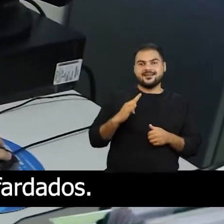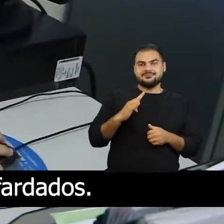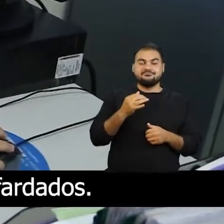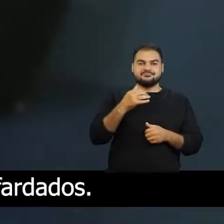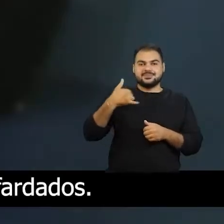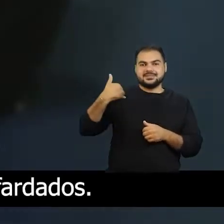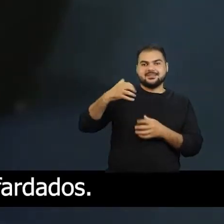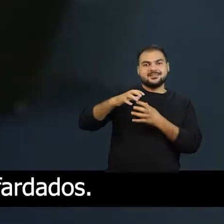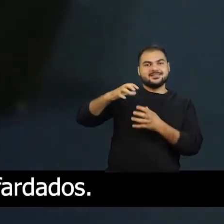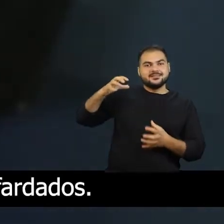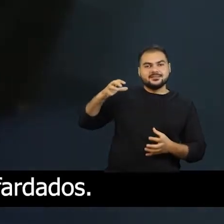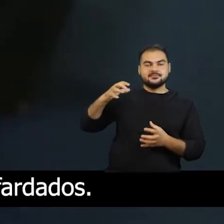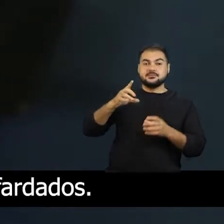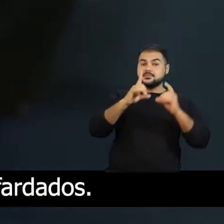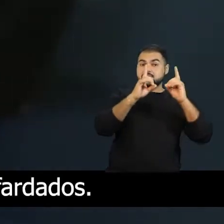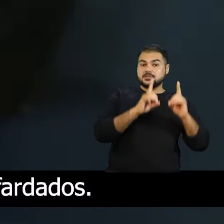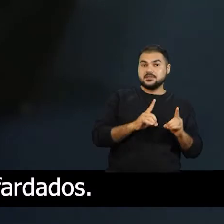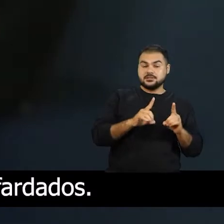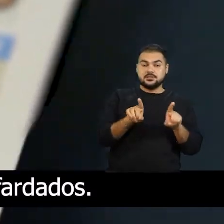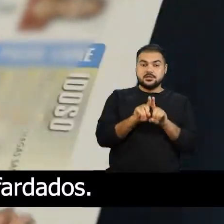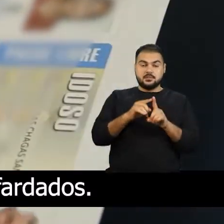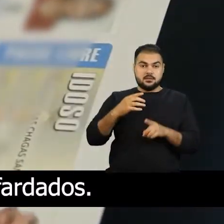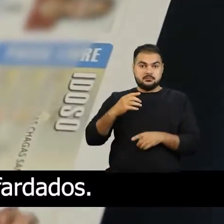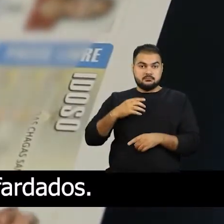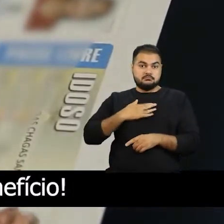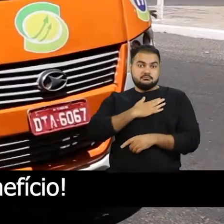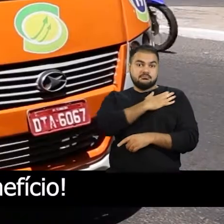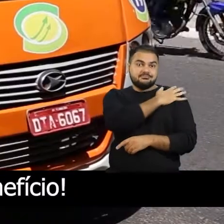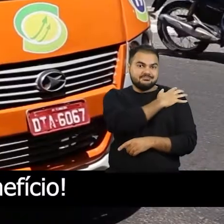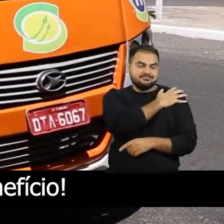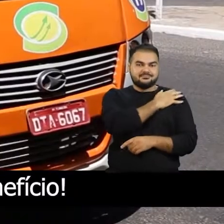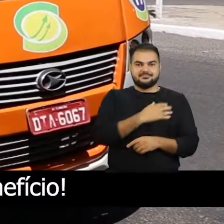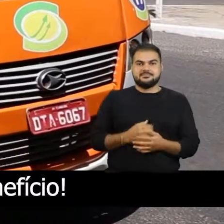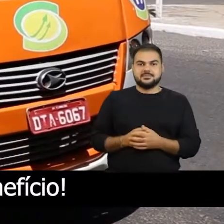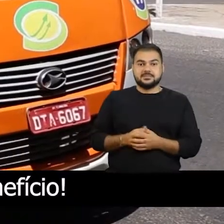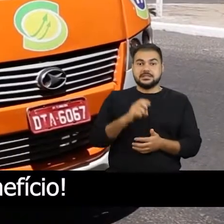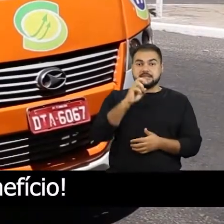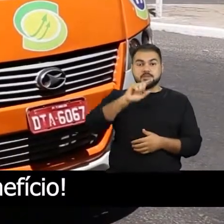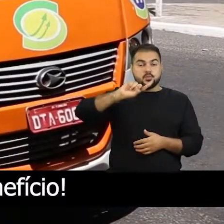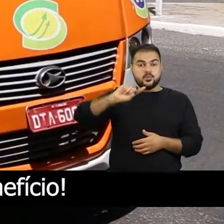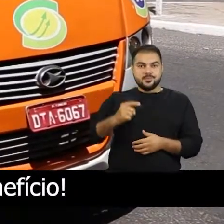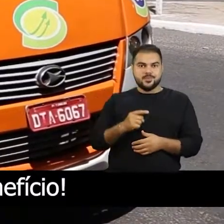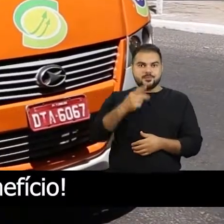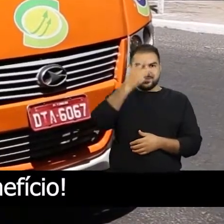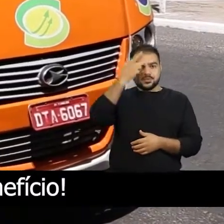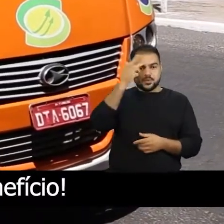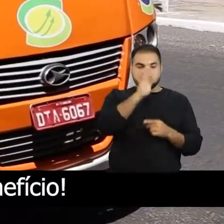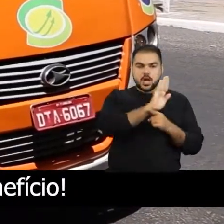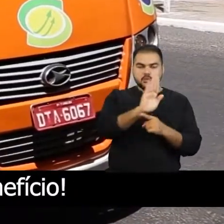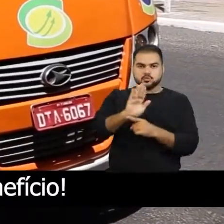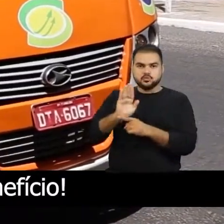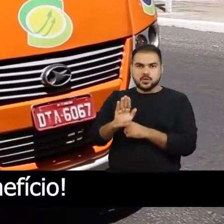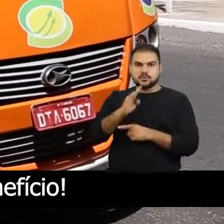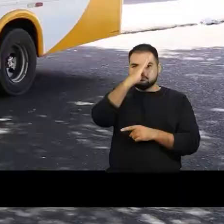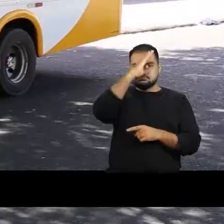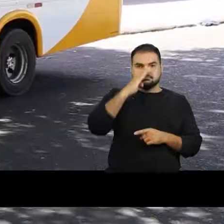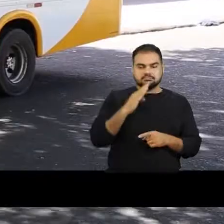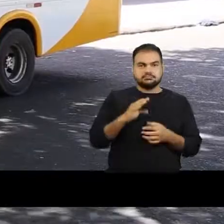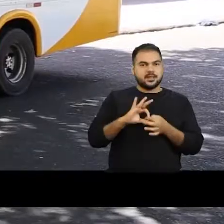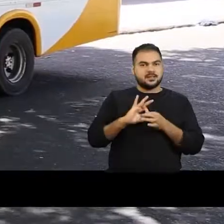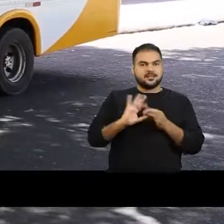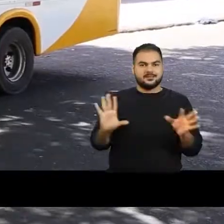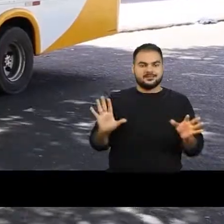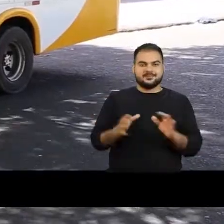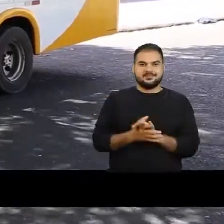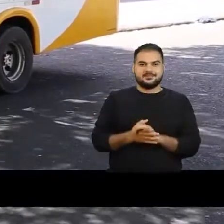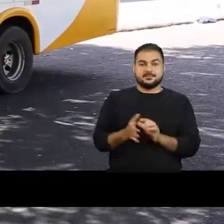entre idosos, pessoas com deficiência e militares fardados. São quase 5 mil pessoas assistidas pelo benefício. Mão